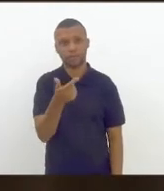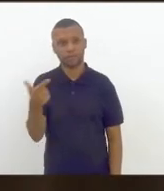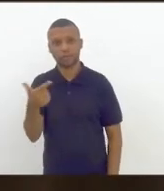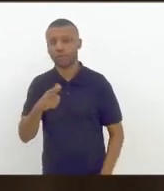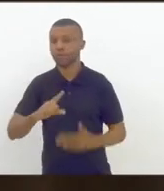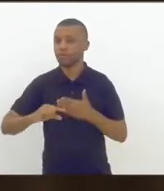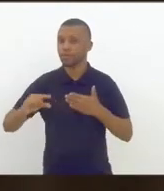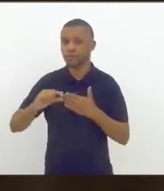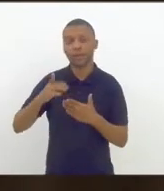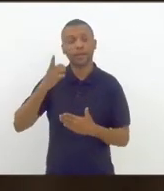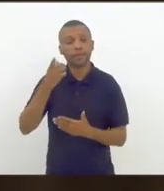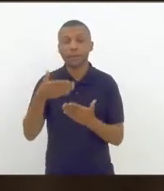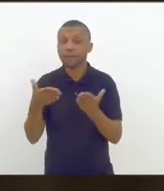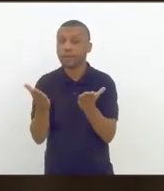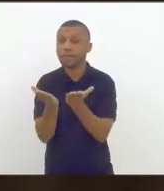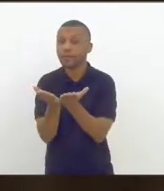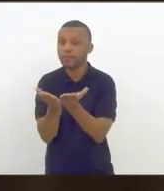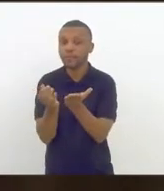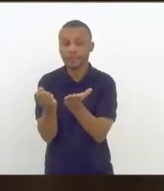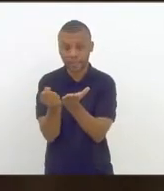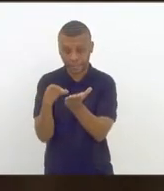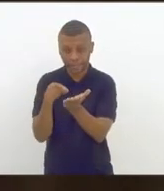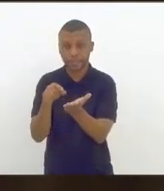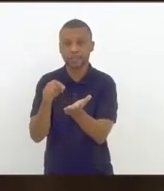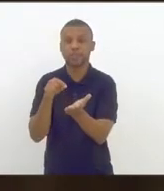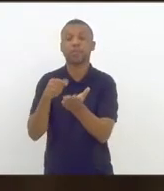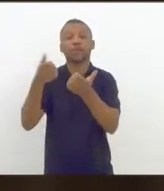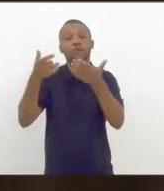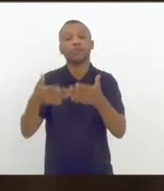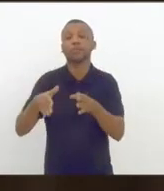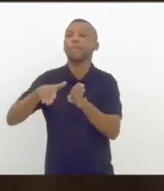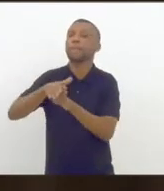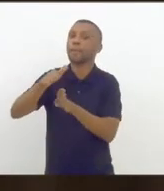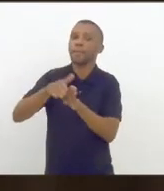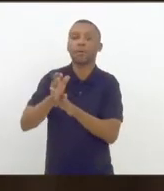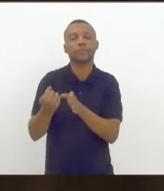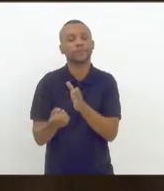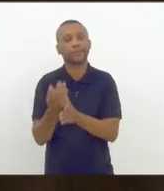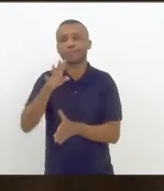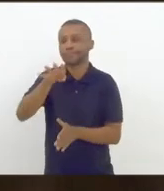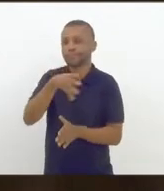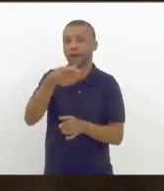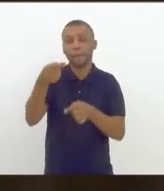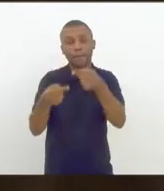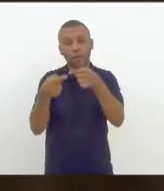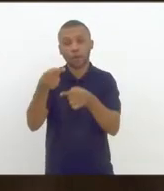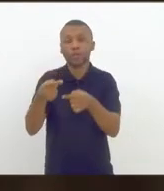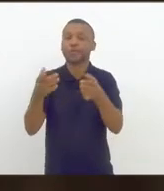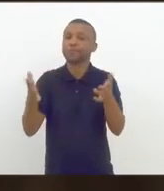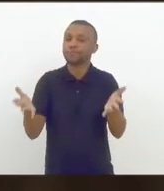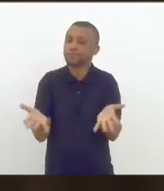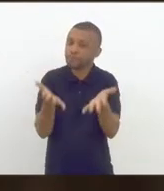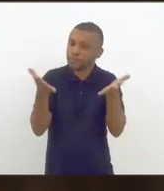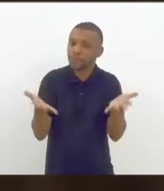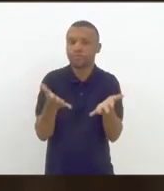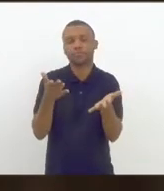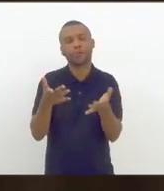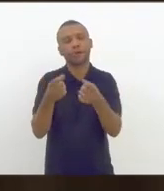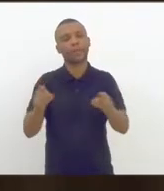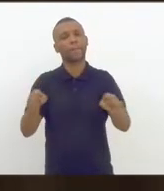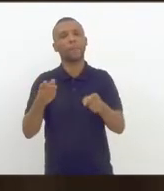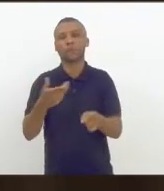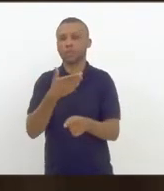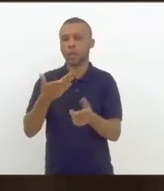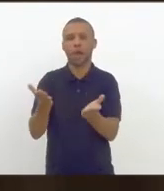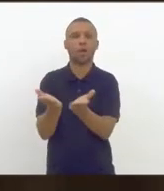deputado Samuel Malafaia, que institui diretrizes para a instituição da Política Estadual de Incentivo à Música Gospel, no âmbito do